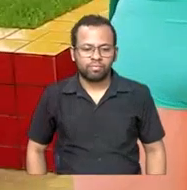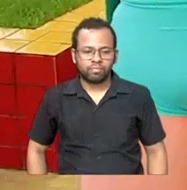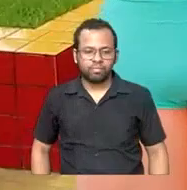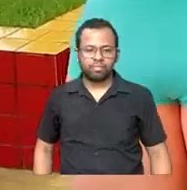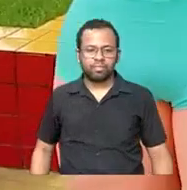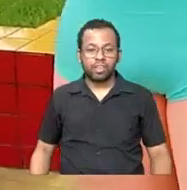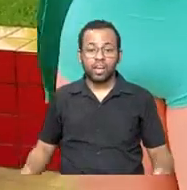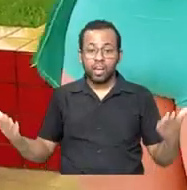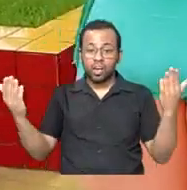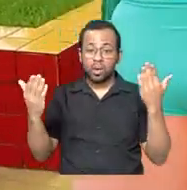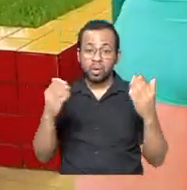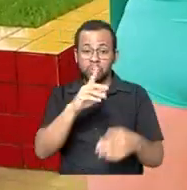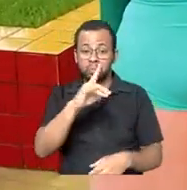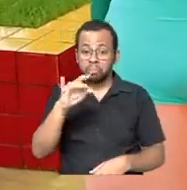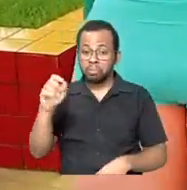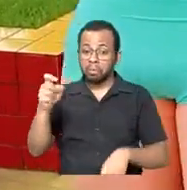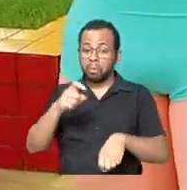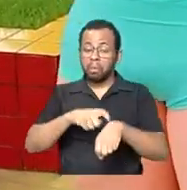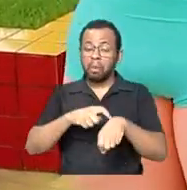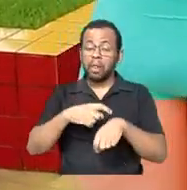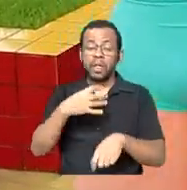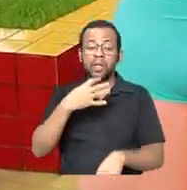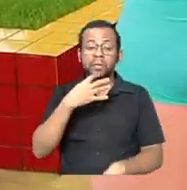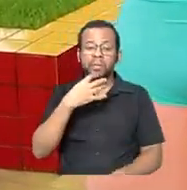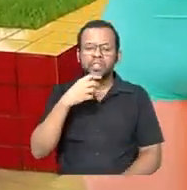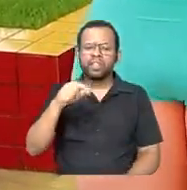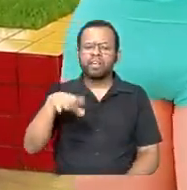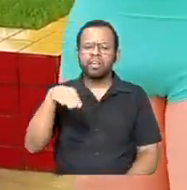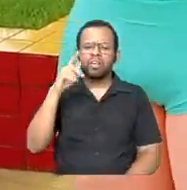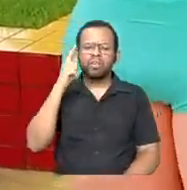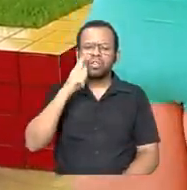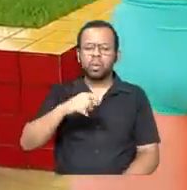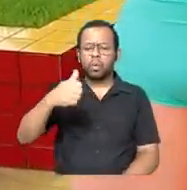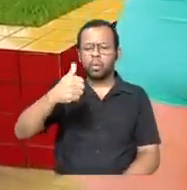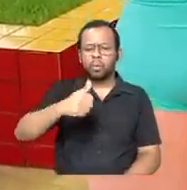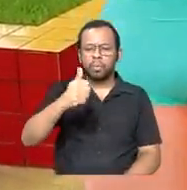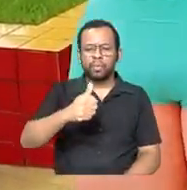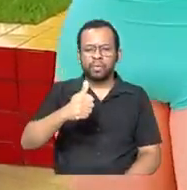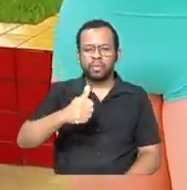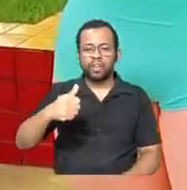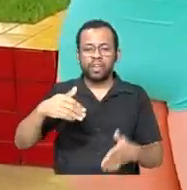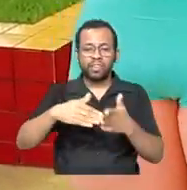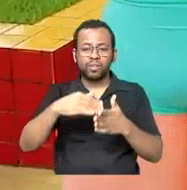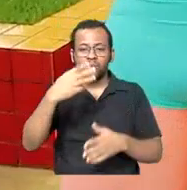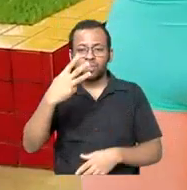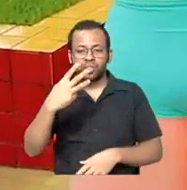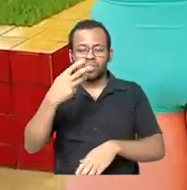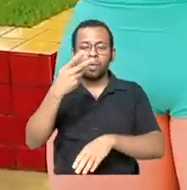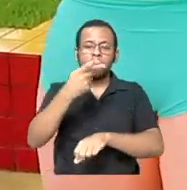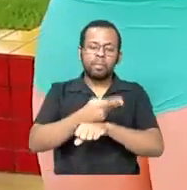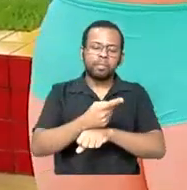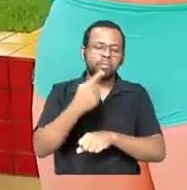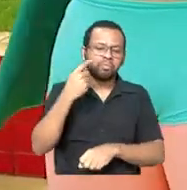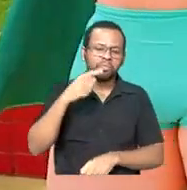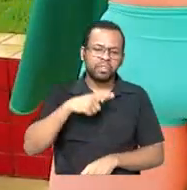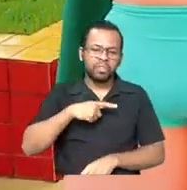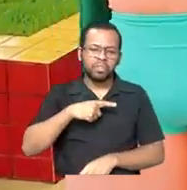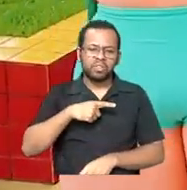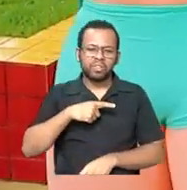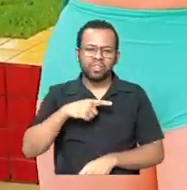e chegou o grande momento de conhecermos os contemplados do primeiro ao terceiro prêmio já posso garantir